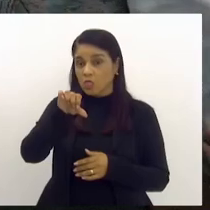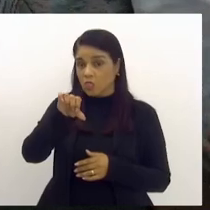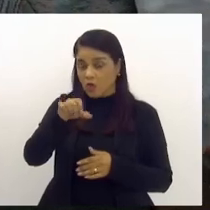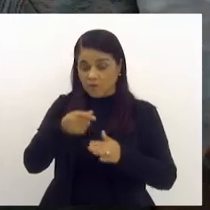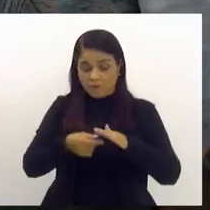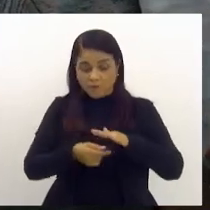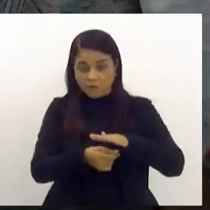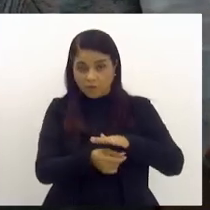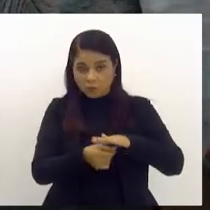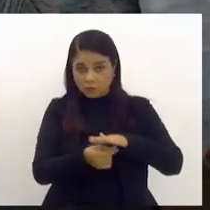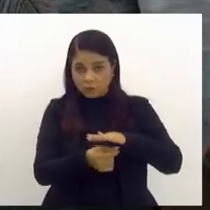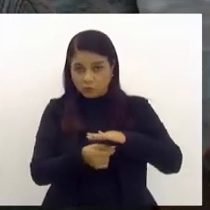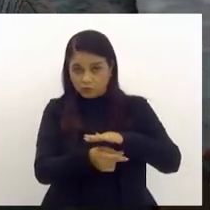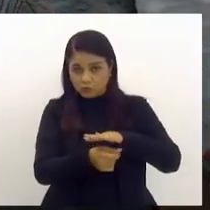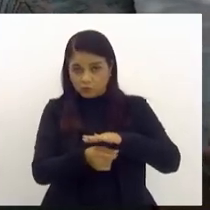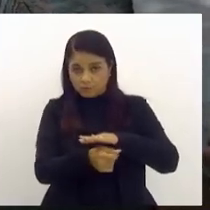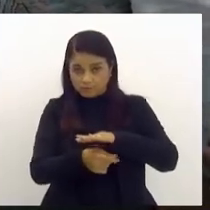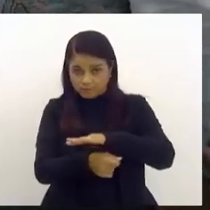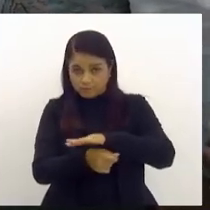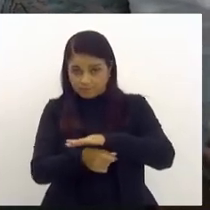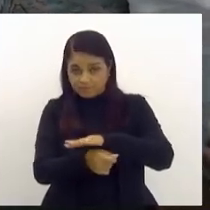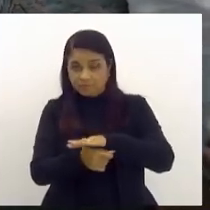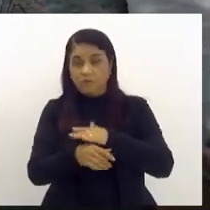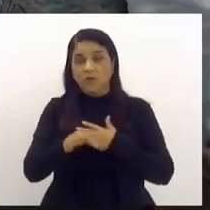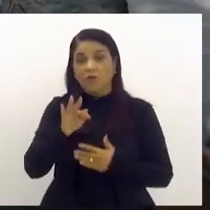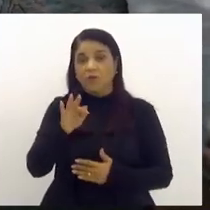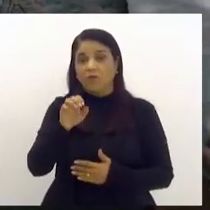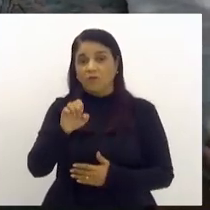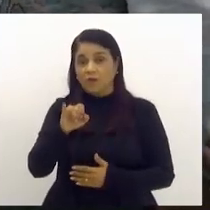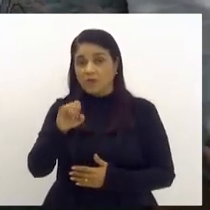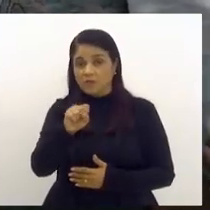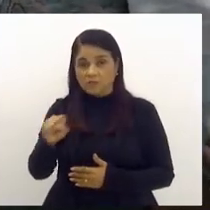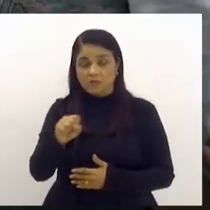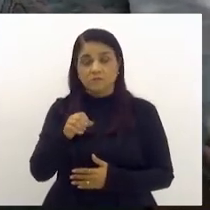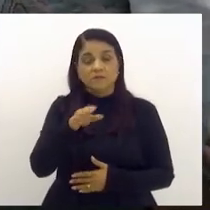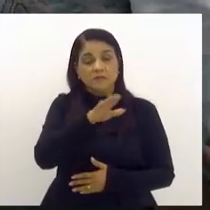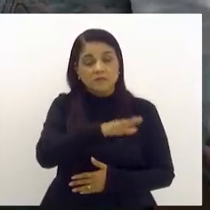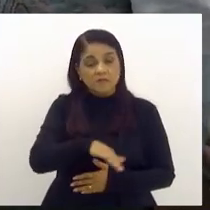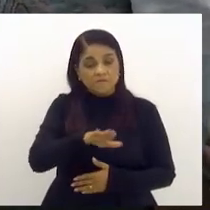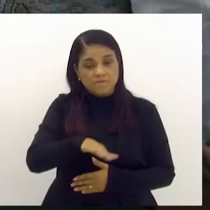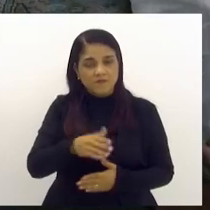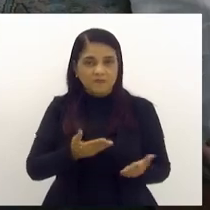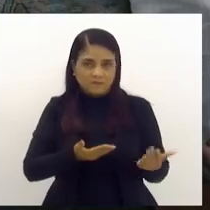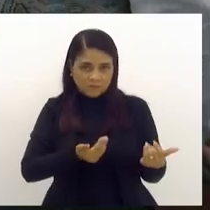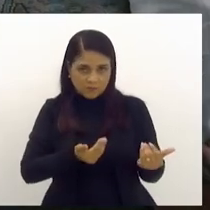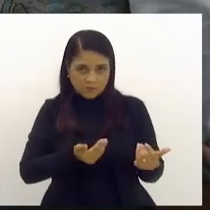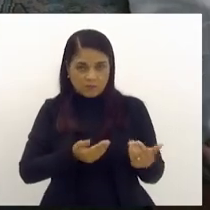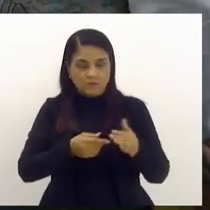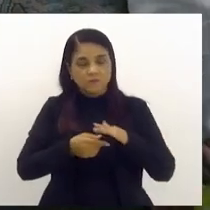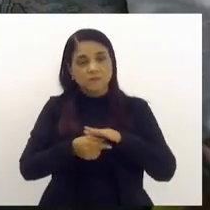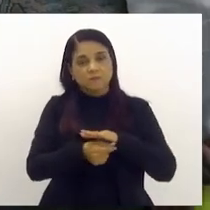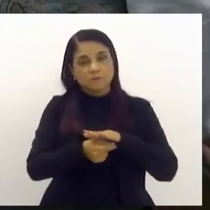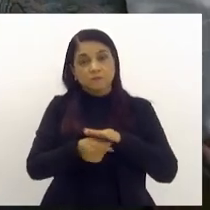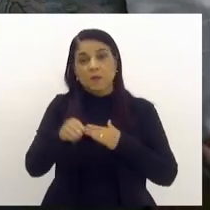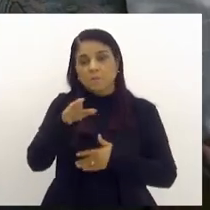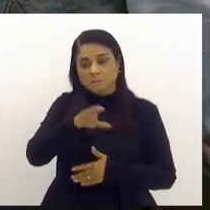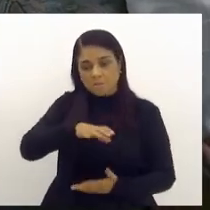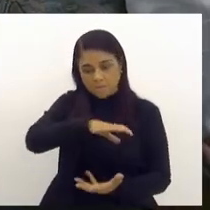que foram excepcionalizados. O FEIS, a Infância e Adolescência, Pessoa